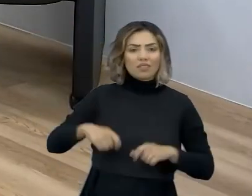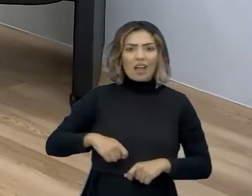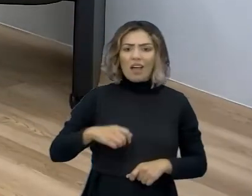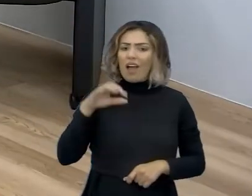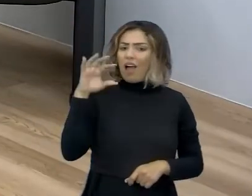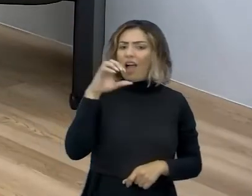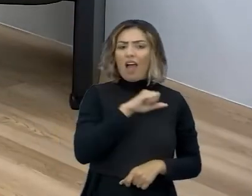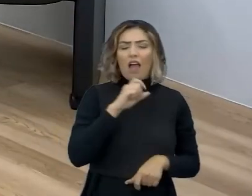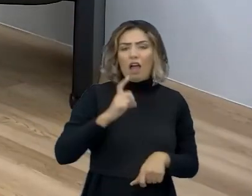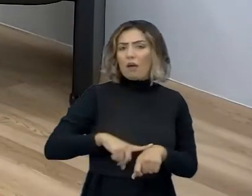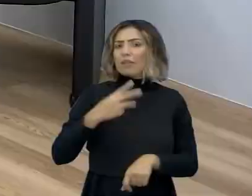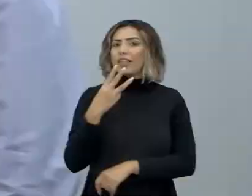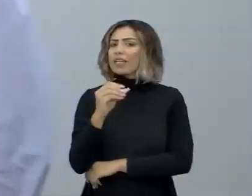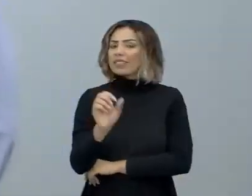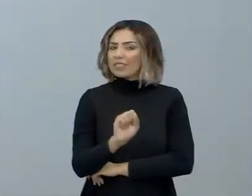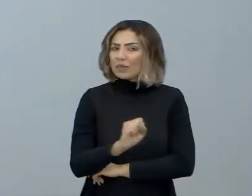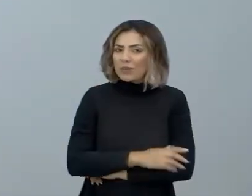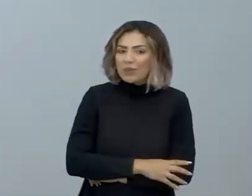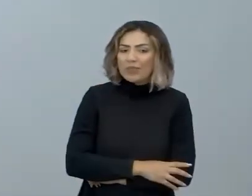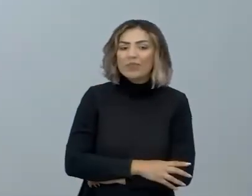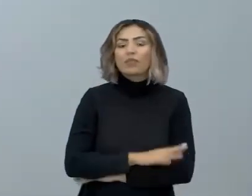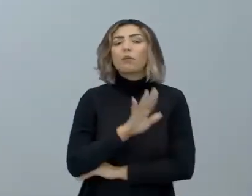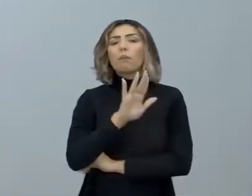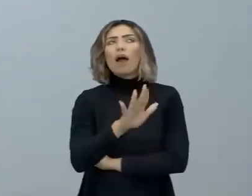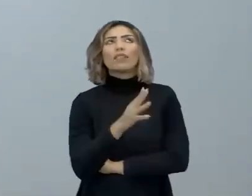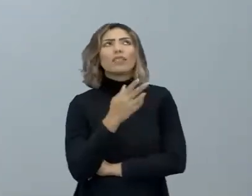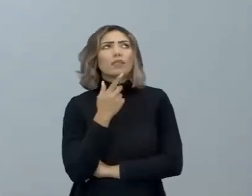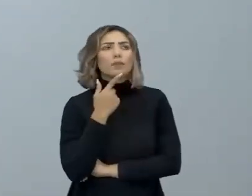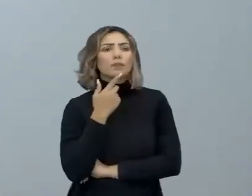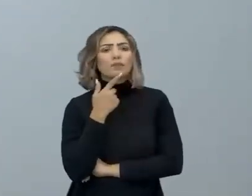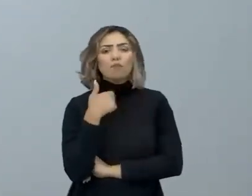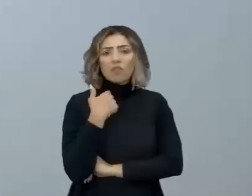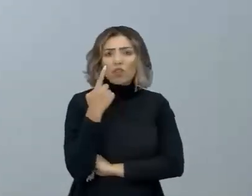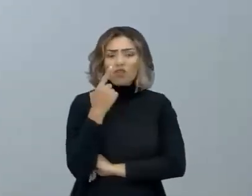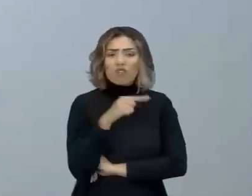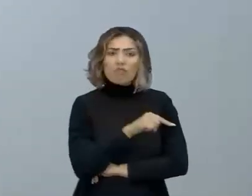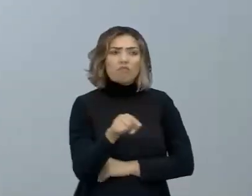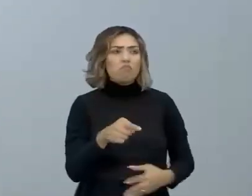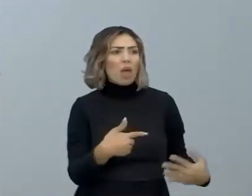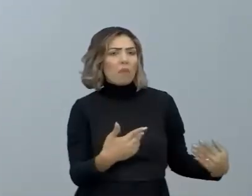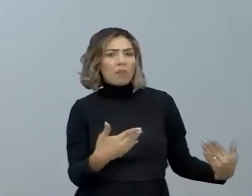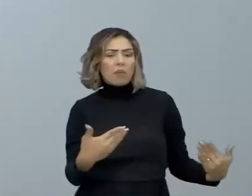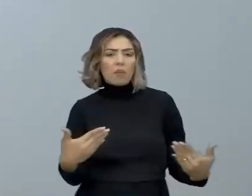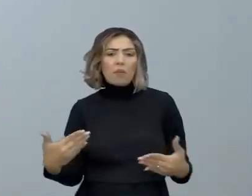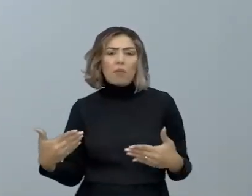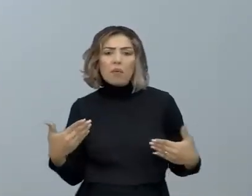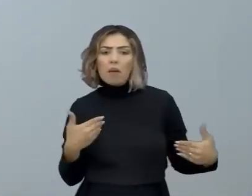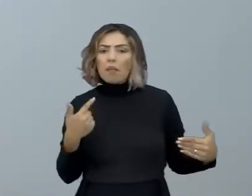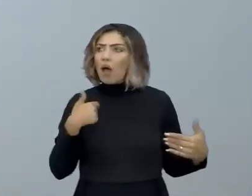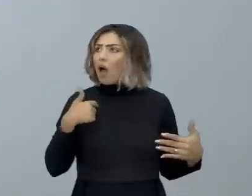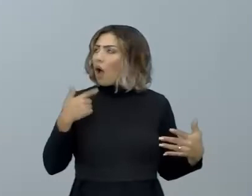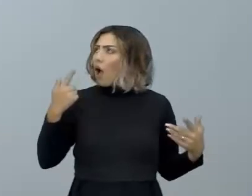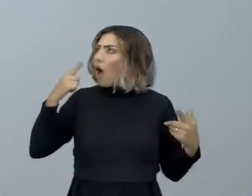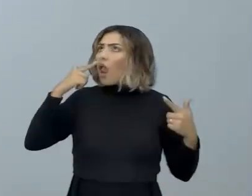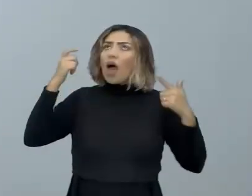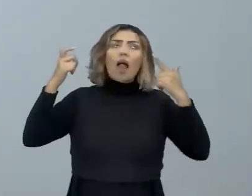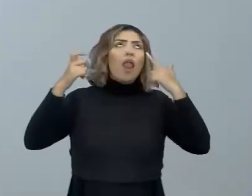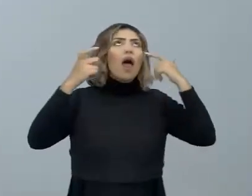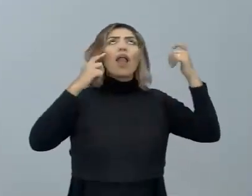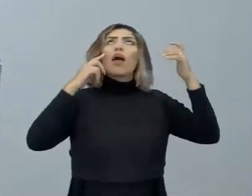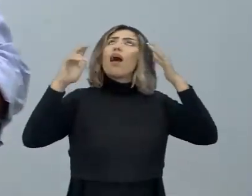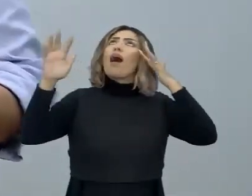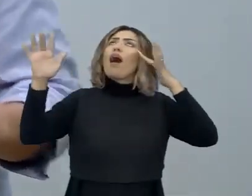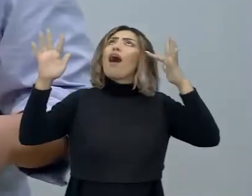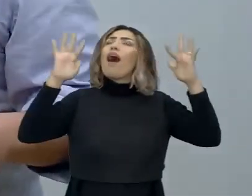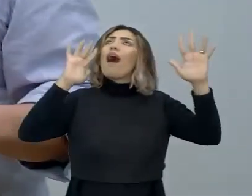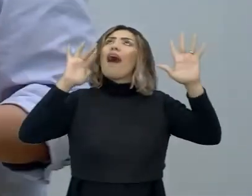segundos. Olha, mas olha só, eu estava escutando vocês dois falarem e começou a ouvir um monte de coisa que aconteceu aqui no